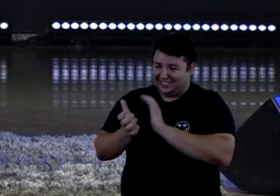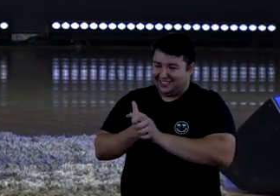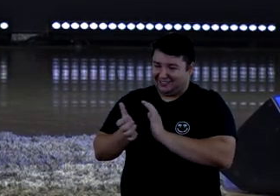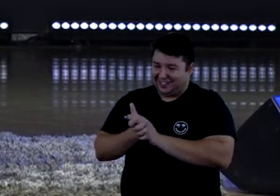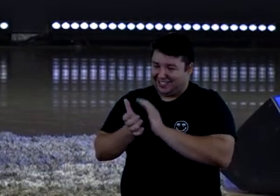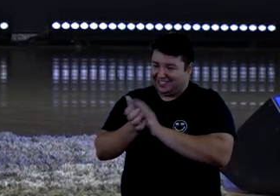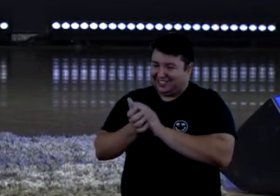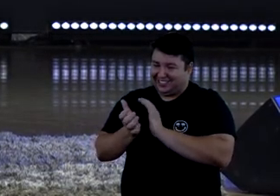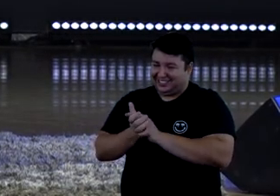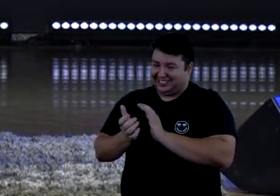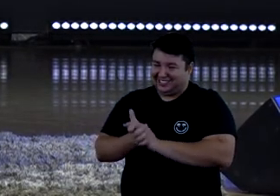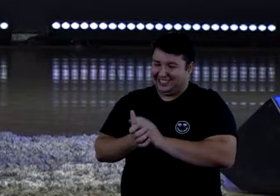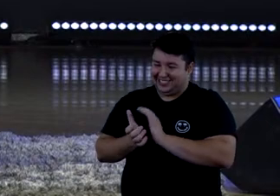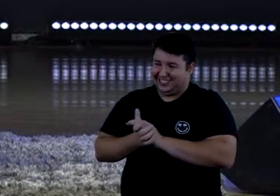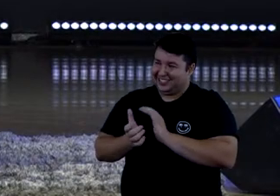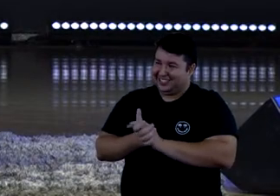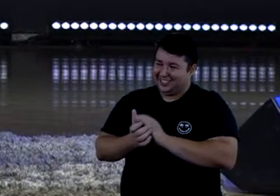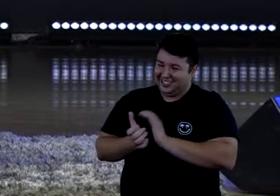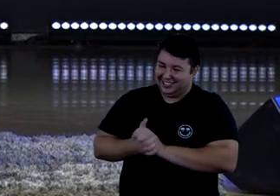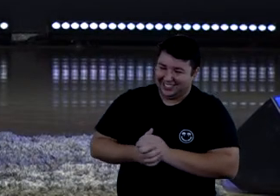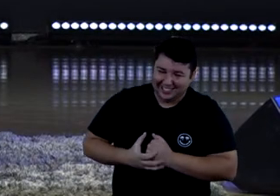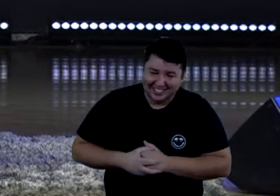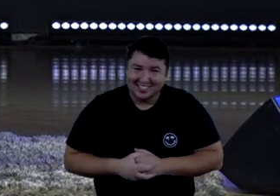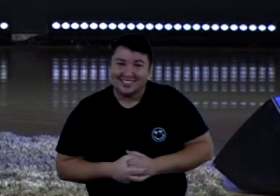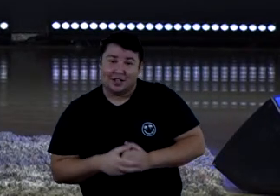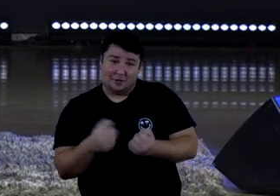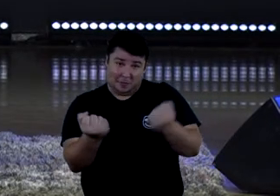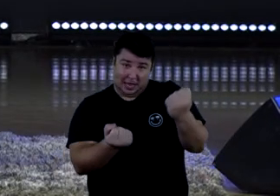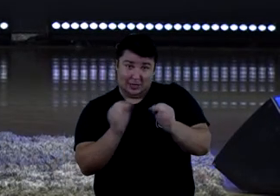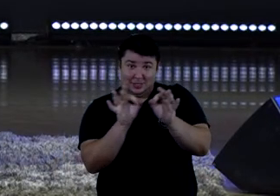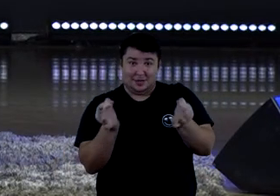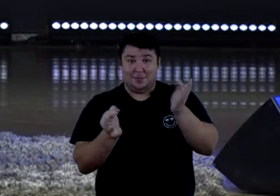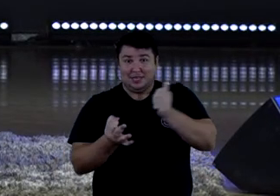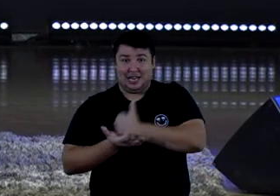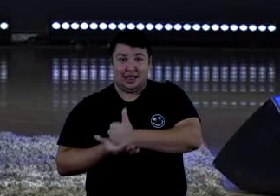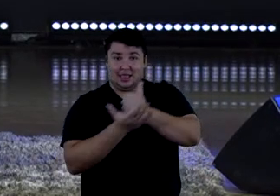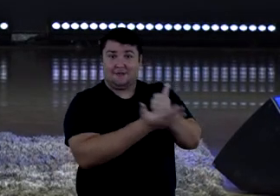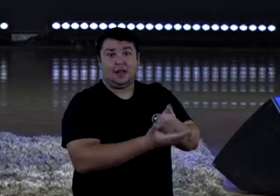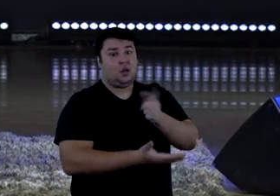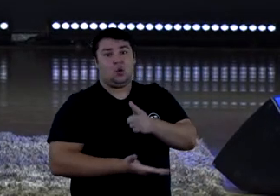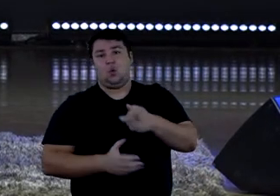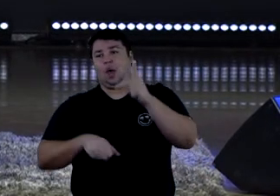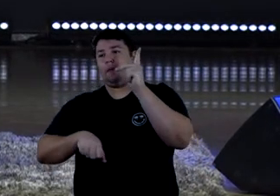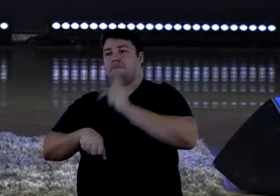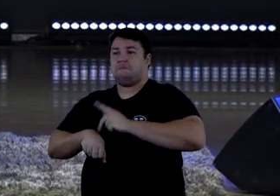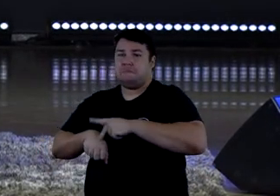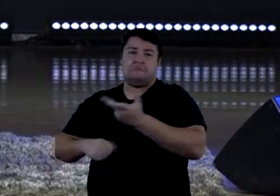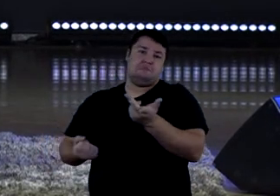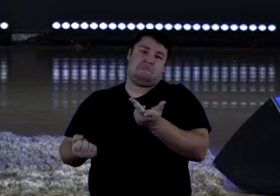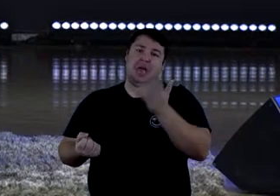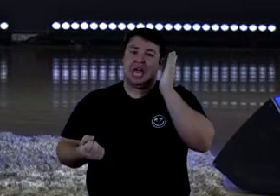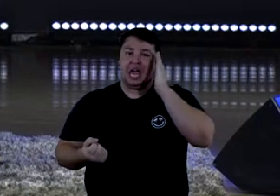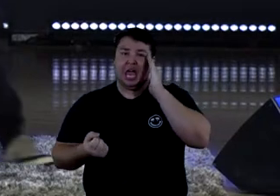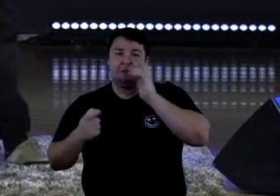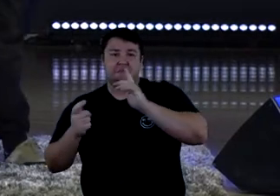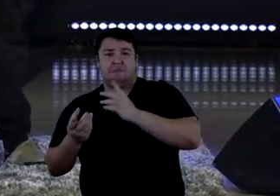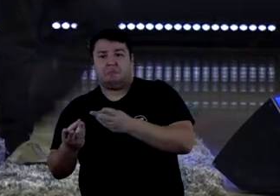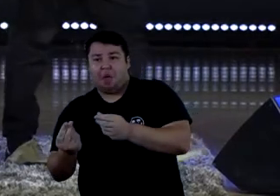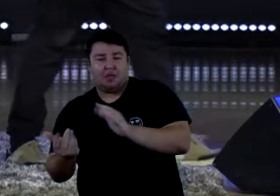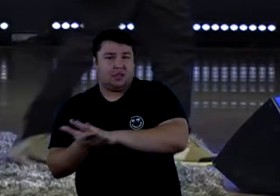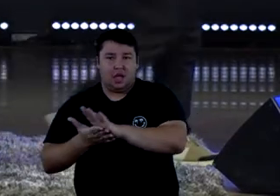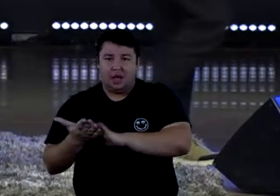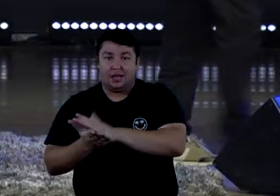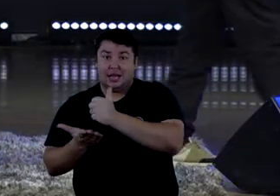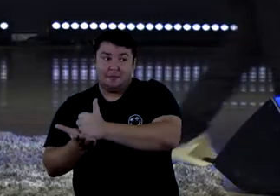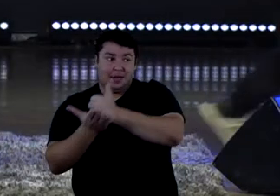Deus abençoe. Um carrinho simples, mas vai dar para levar os caras. Mas não é para carregar pedra, não é para carregar cimento, é para levar para o